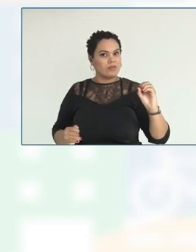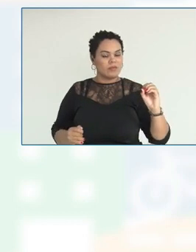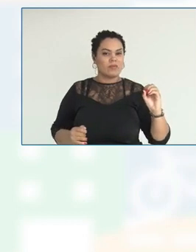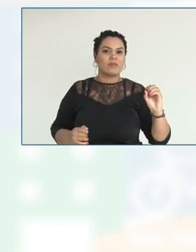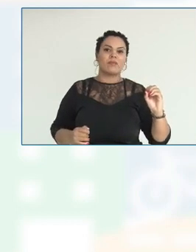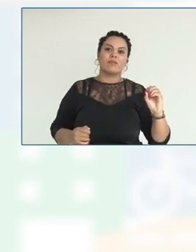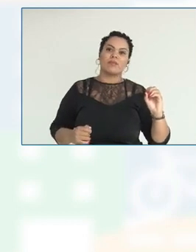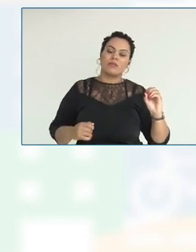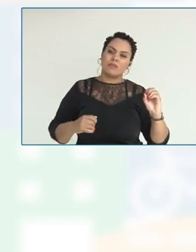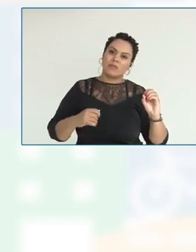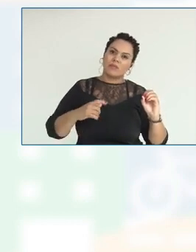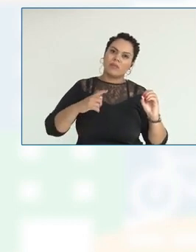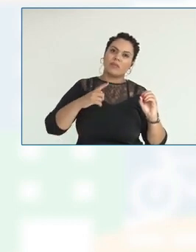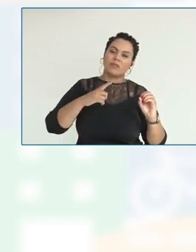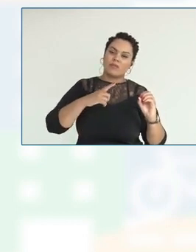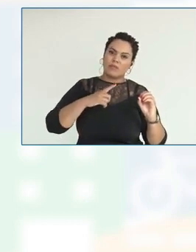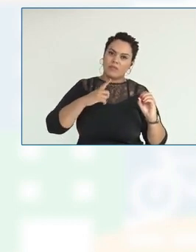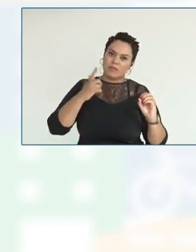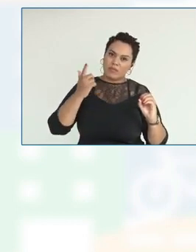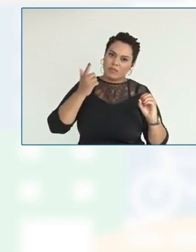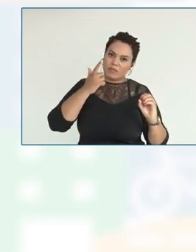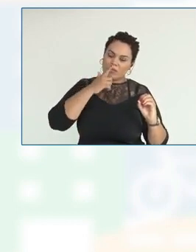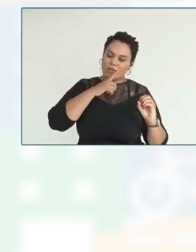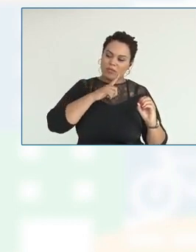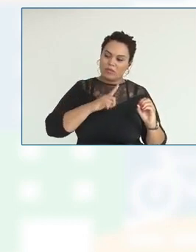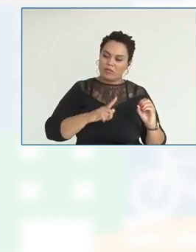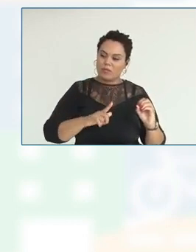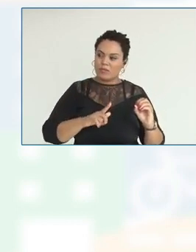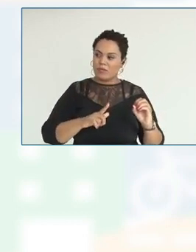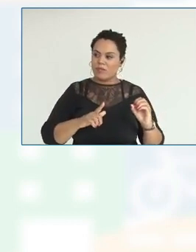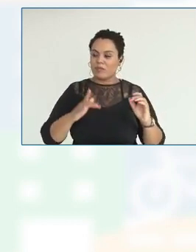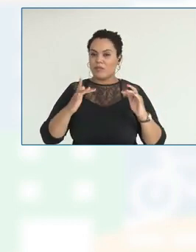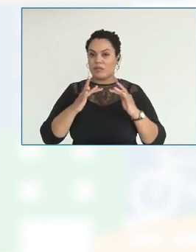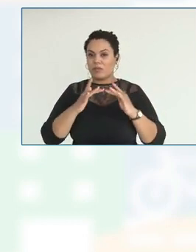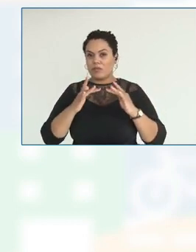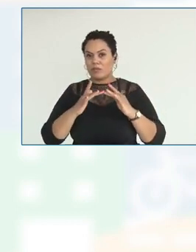à disposição o nosso 0800 e a